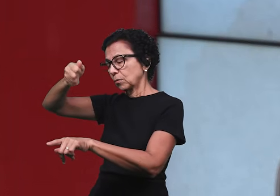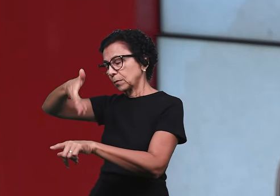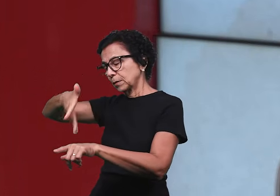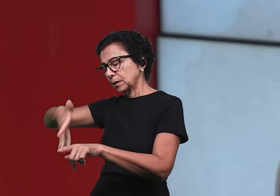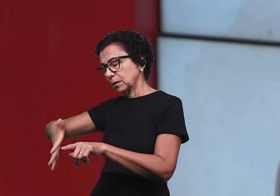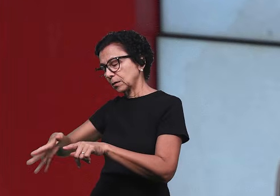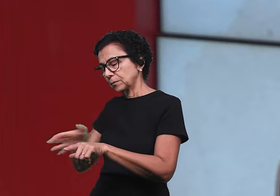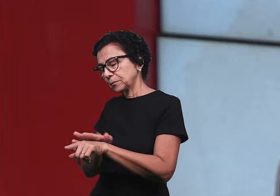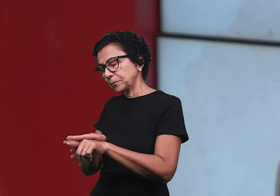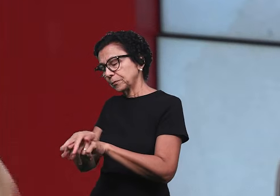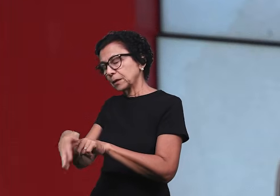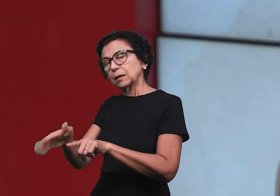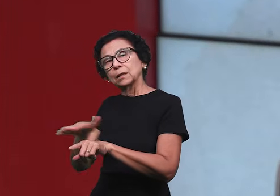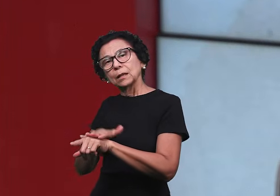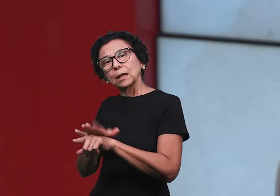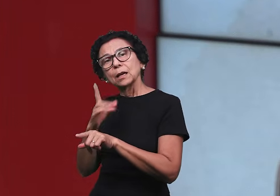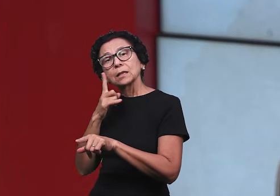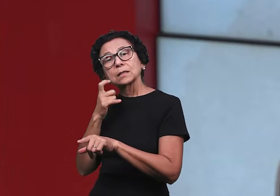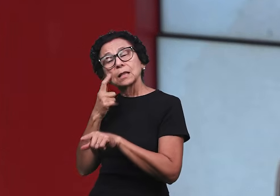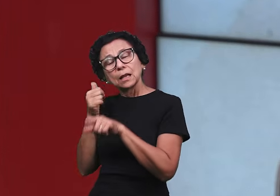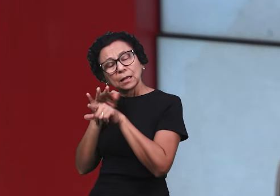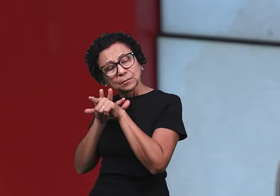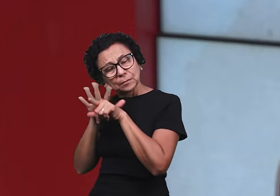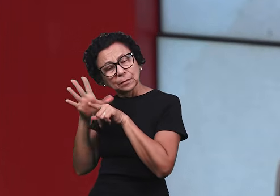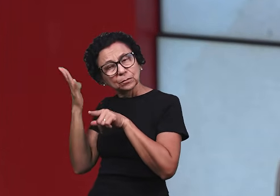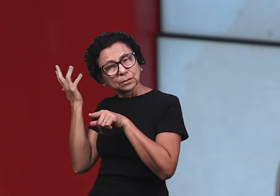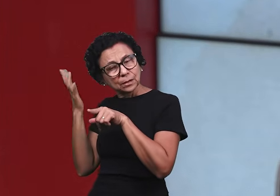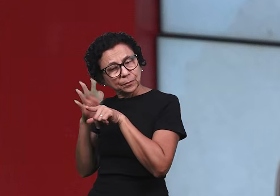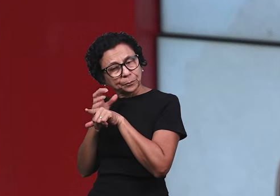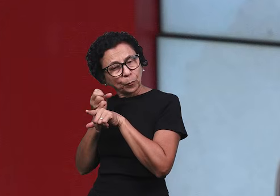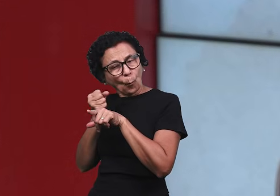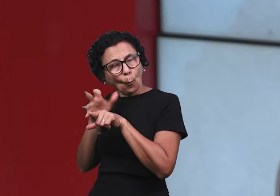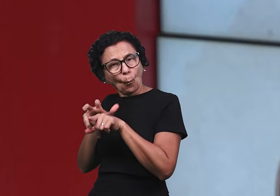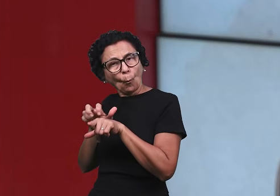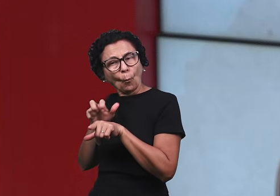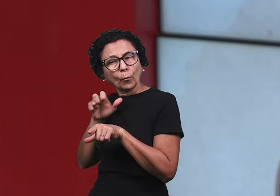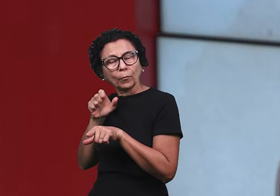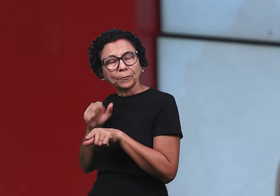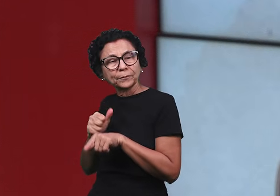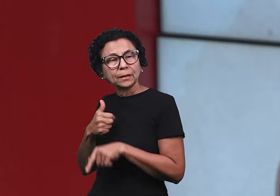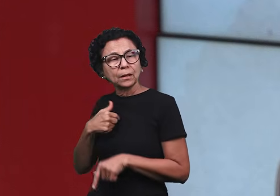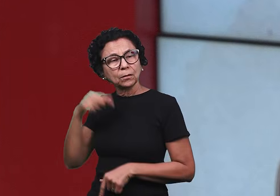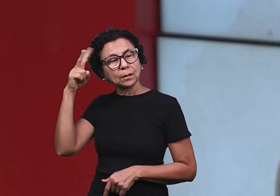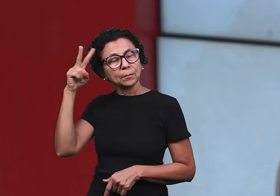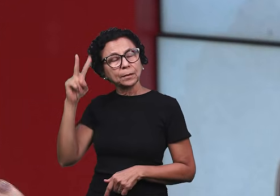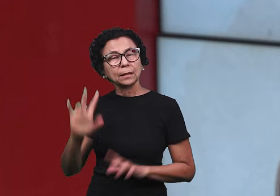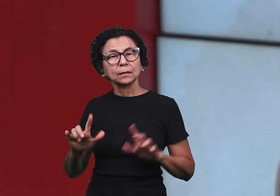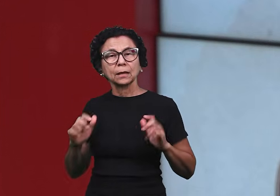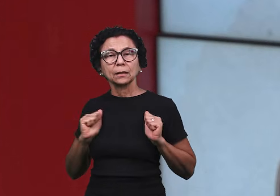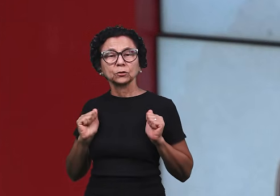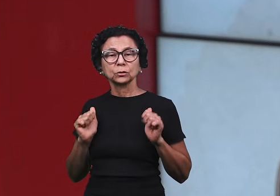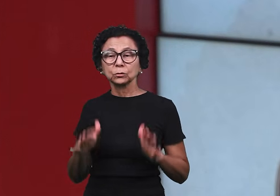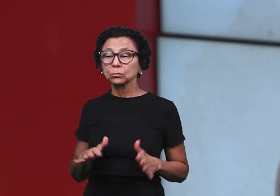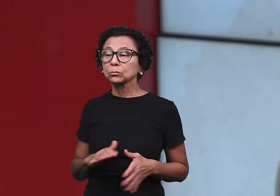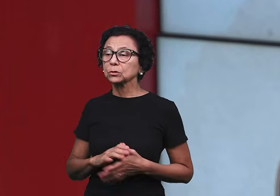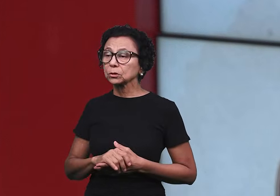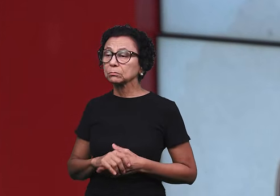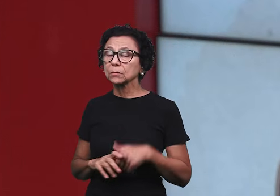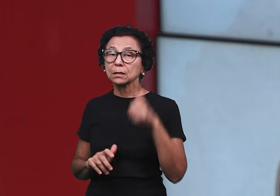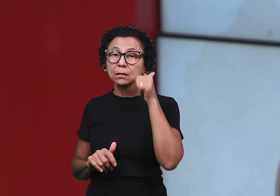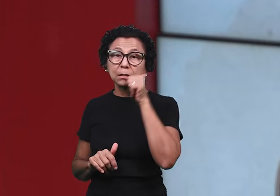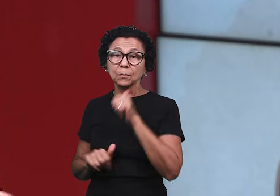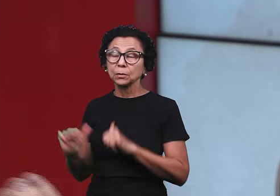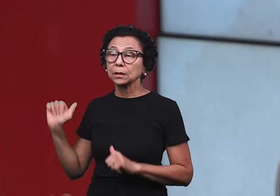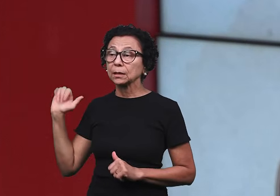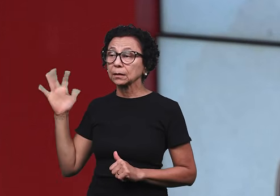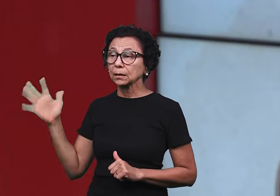de Jesus, ela molha os pés de Jesus ali com lágrimas, enxuga com os cabelos. E aí eu lembrei do ato dessa mulher, uma mulher